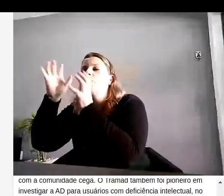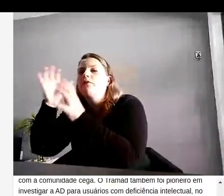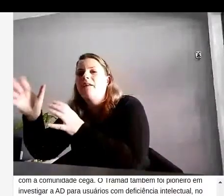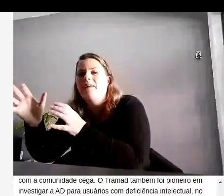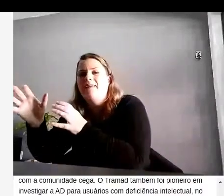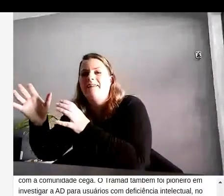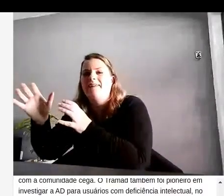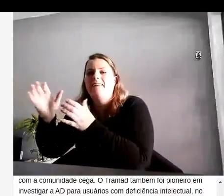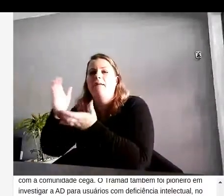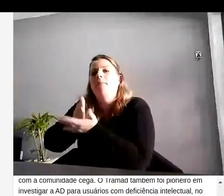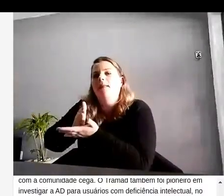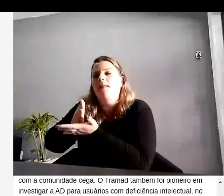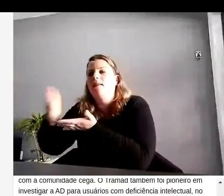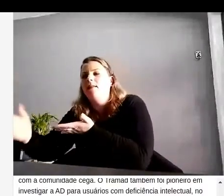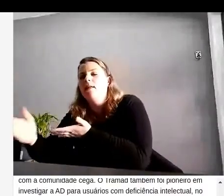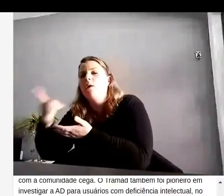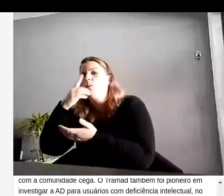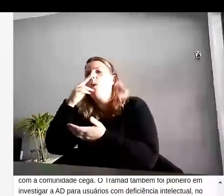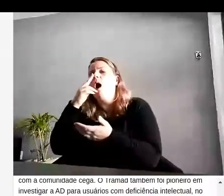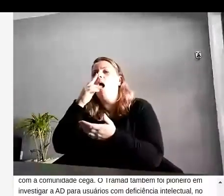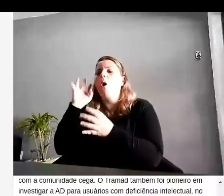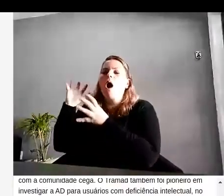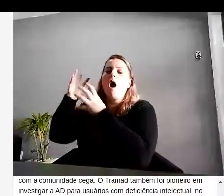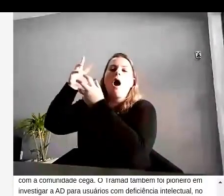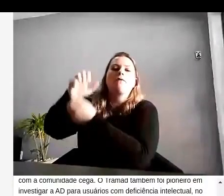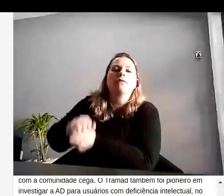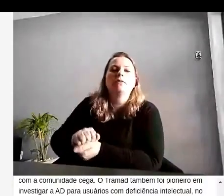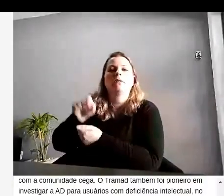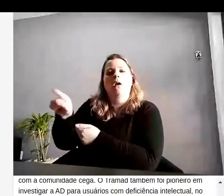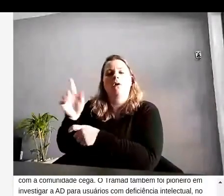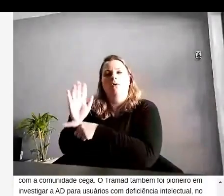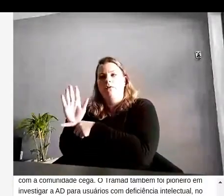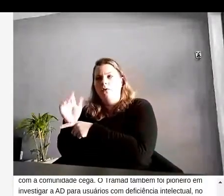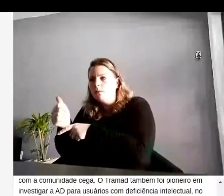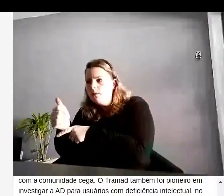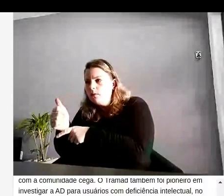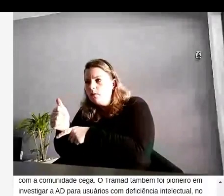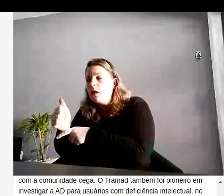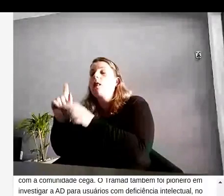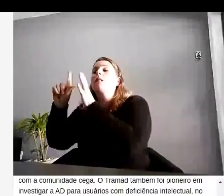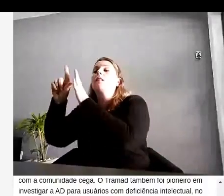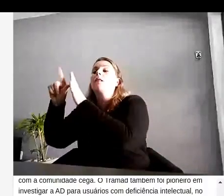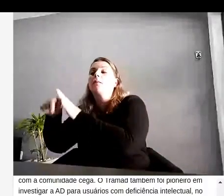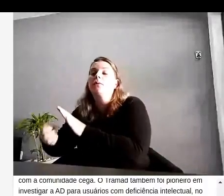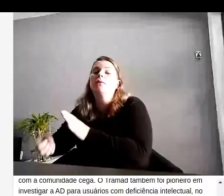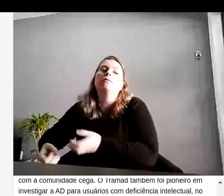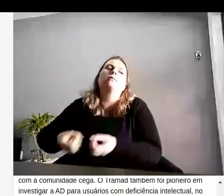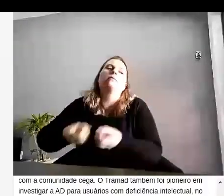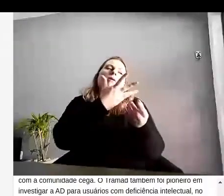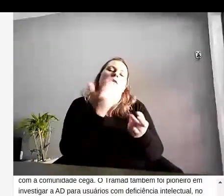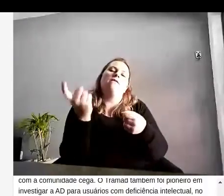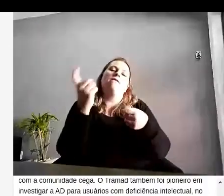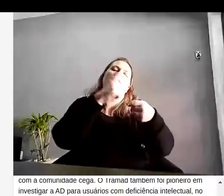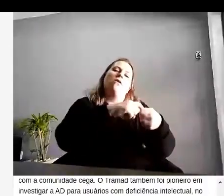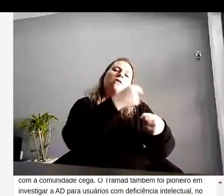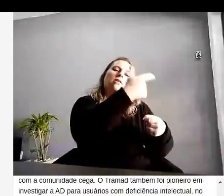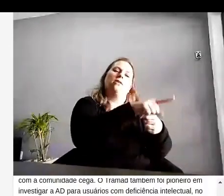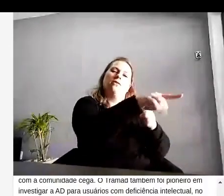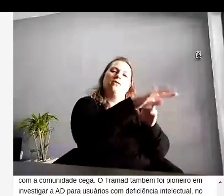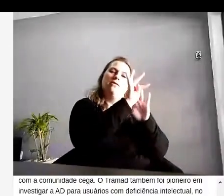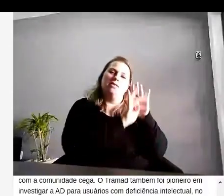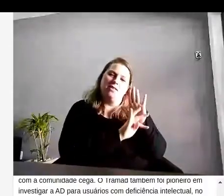uma revisão mesmo. E depois enviamos para os roteiristas, que decidem se vão acatar